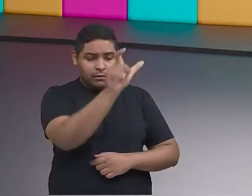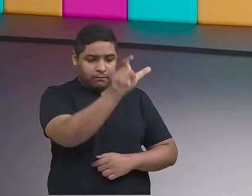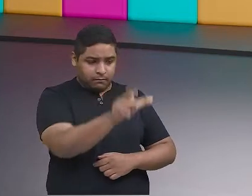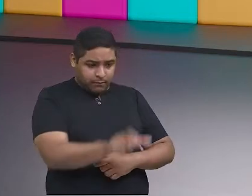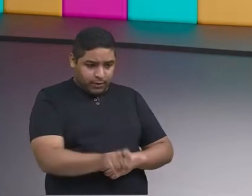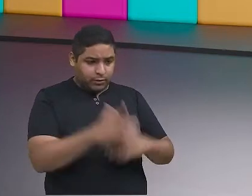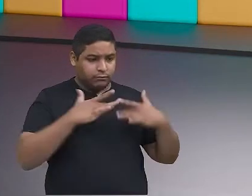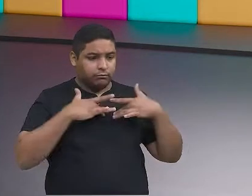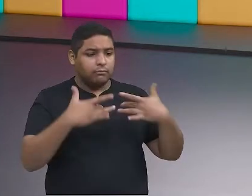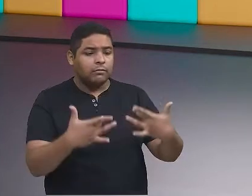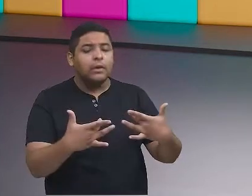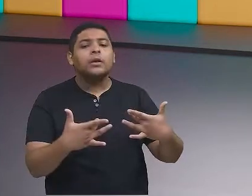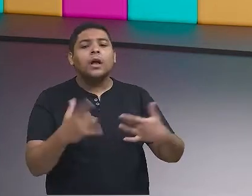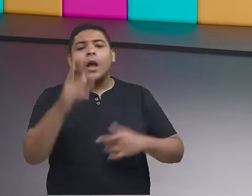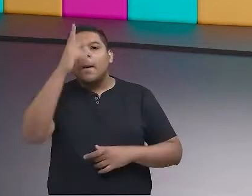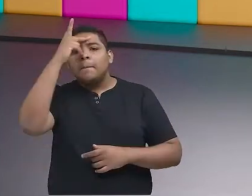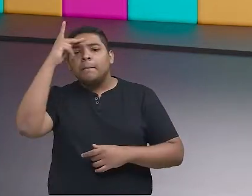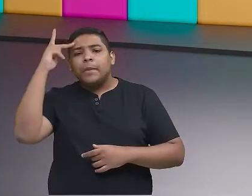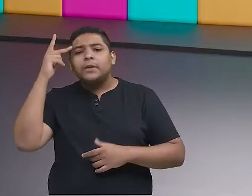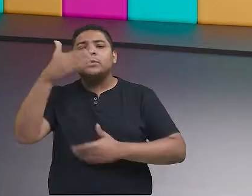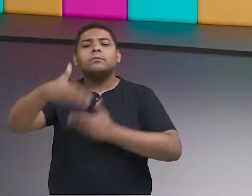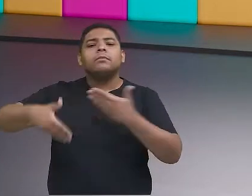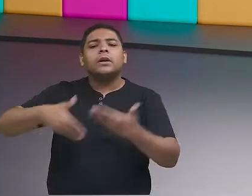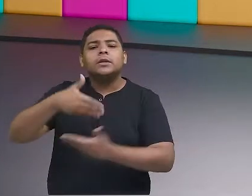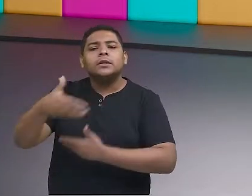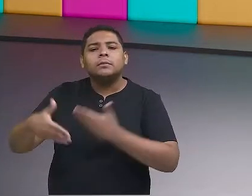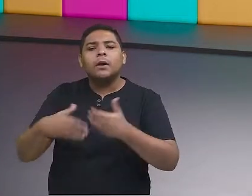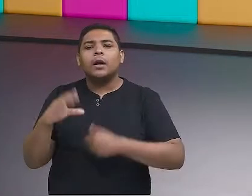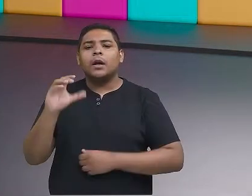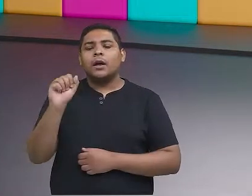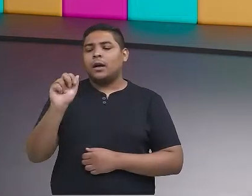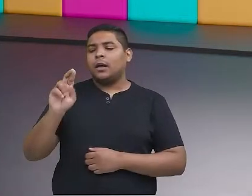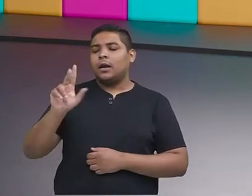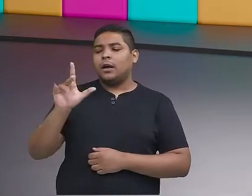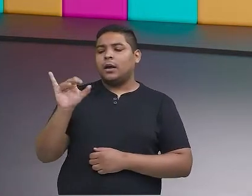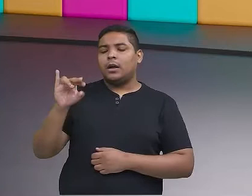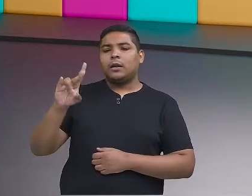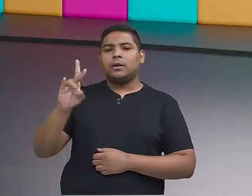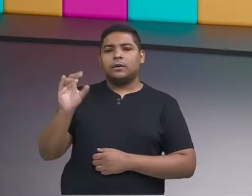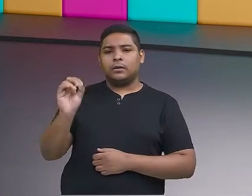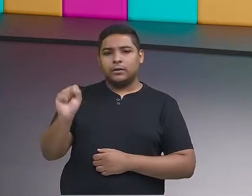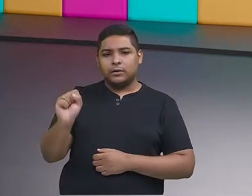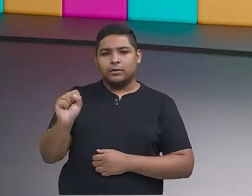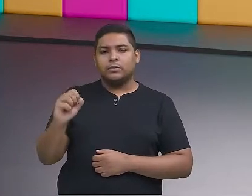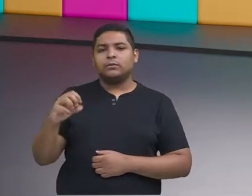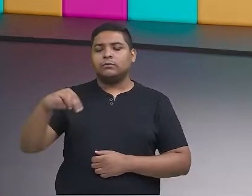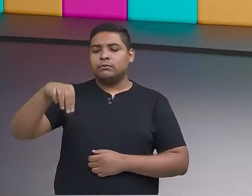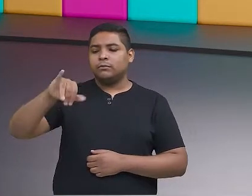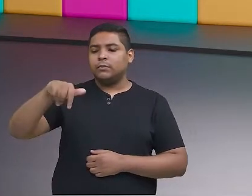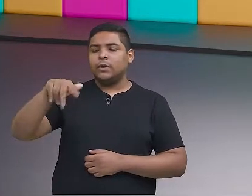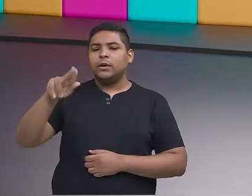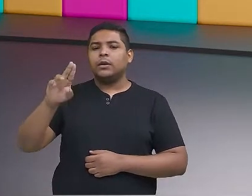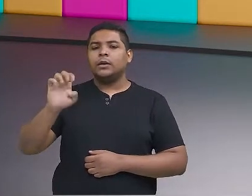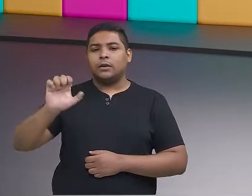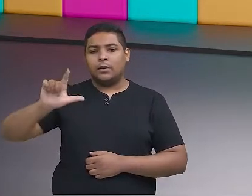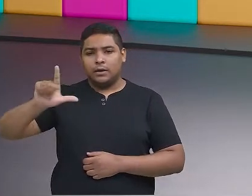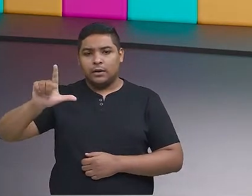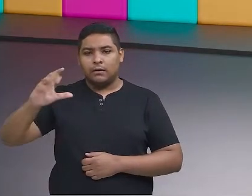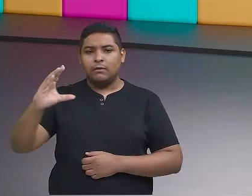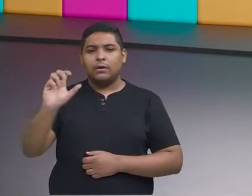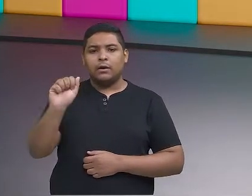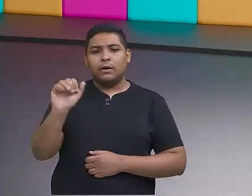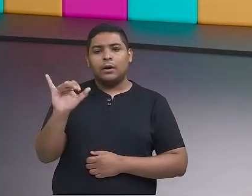participar comigo? Bora lá, Carlinhos. Bora lá, Miguel. Bora lá, Caio. Gabriel, vamos lá,